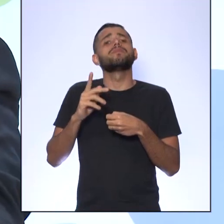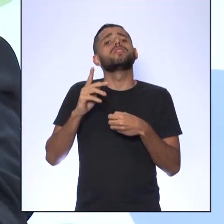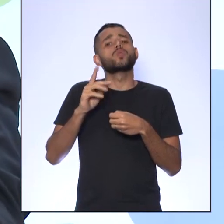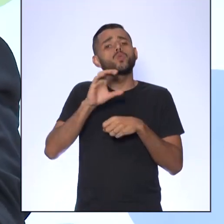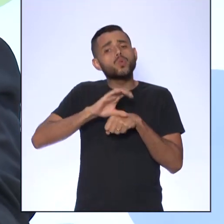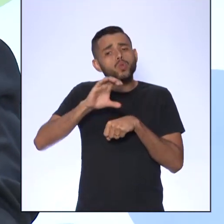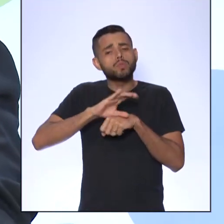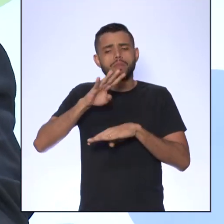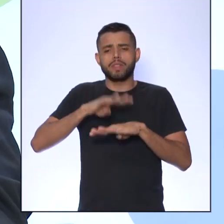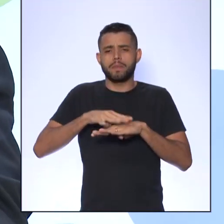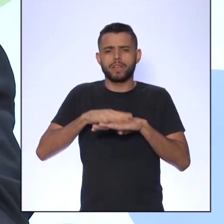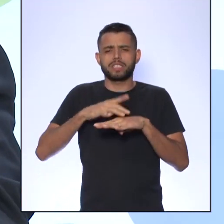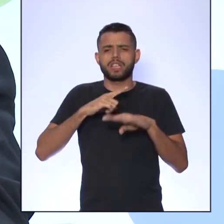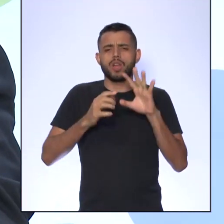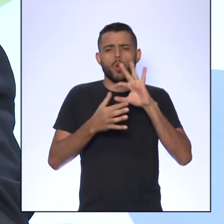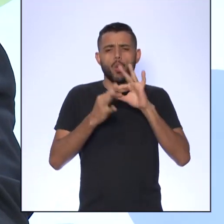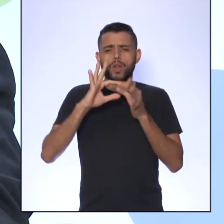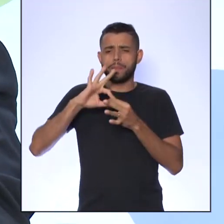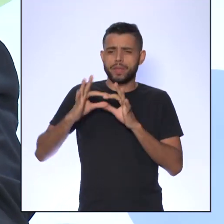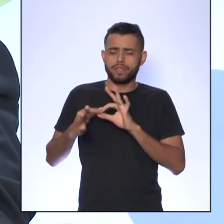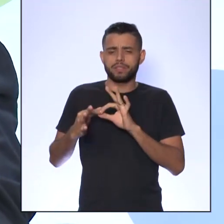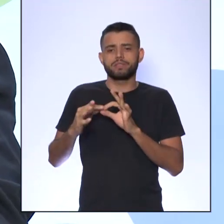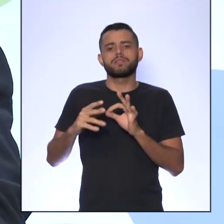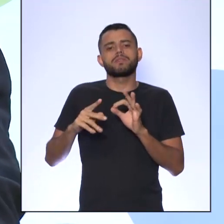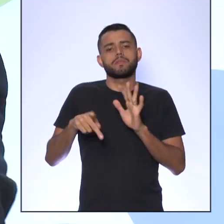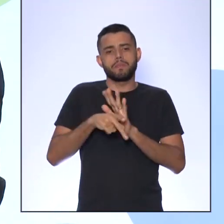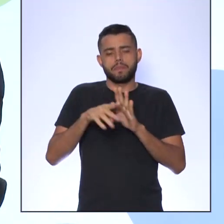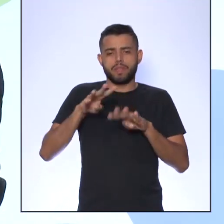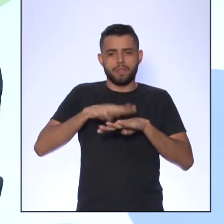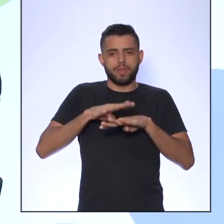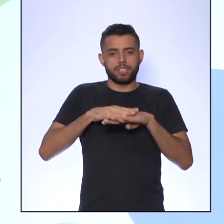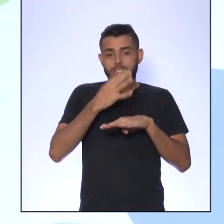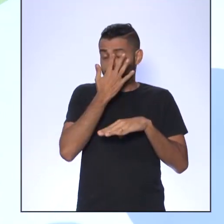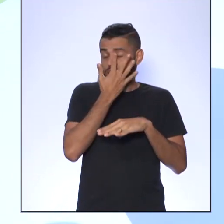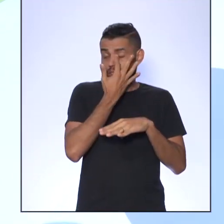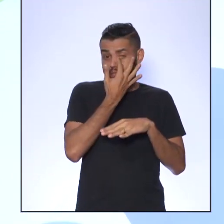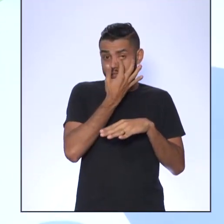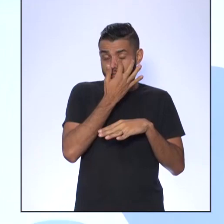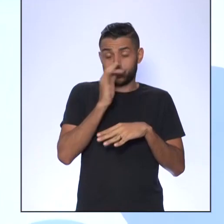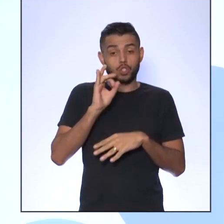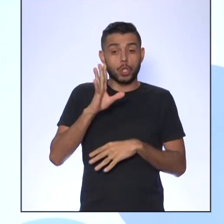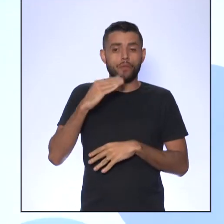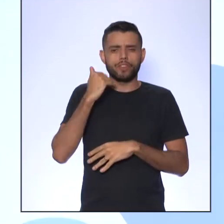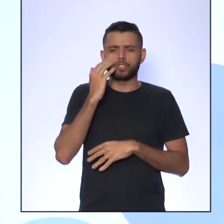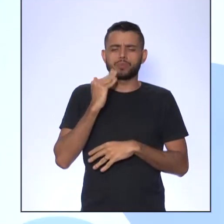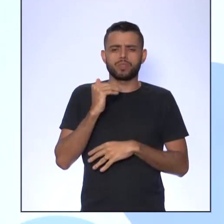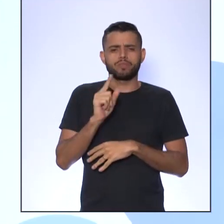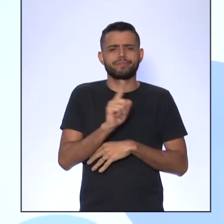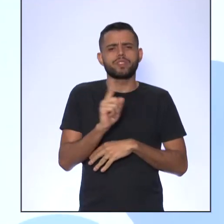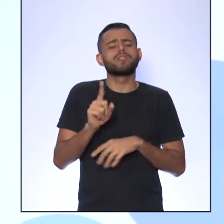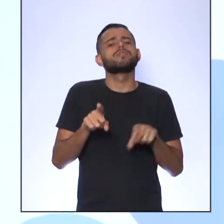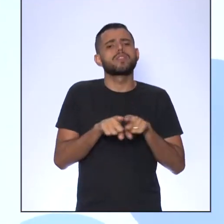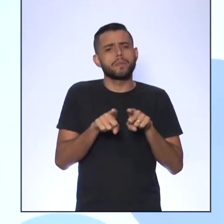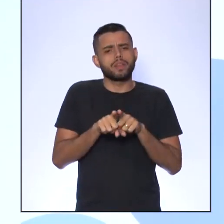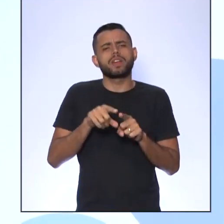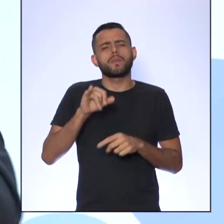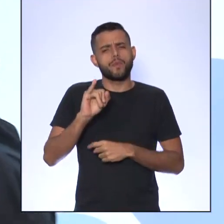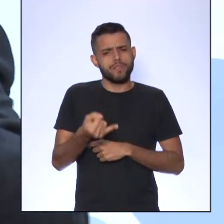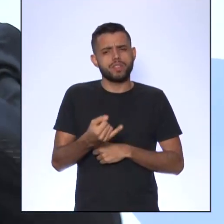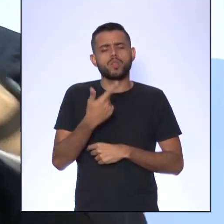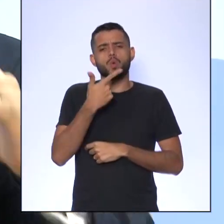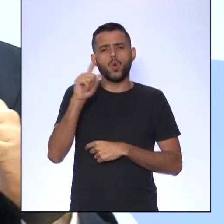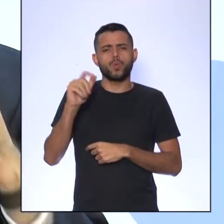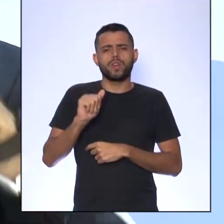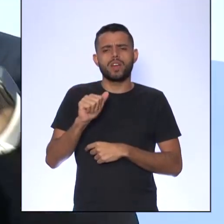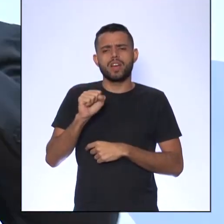a Olimpíada de Matemática, por exemplo. Então, não é só o vestibular, tem universidades também aproveitando outros, né? A